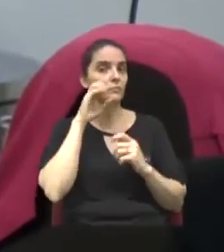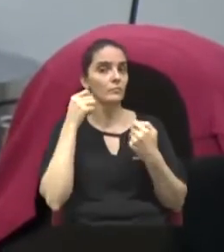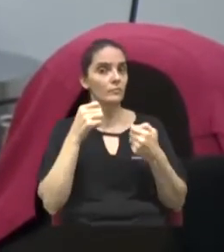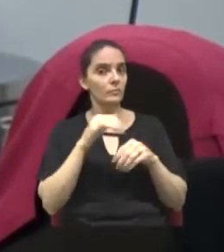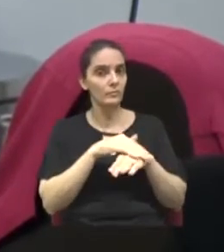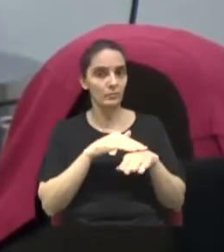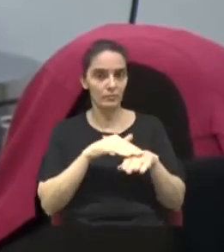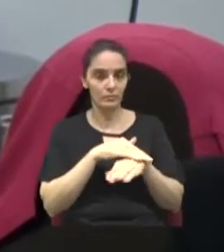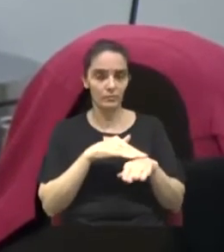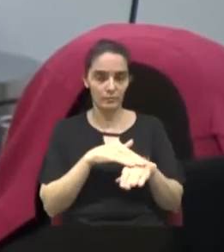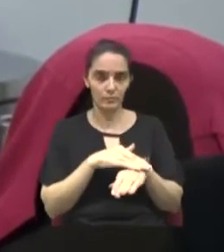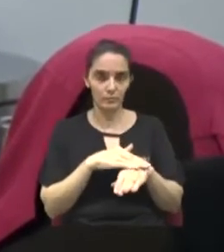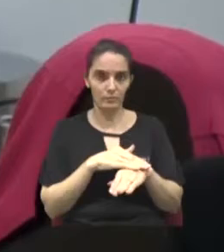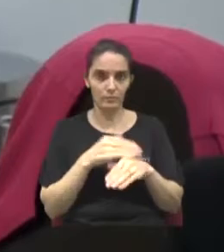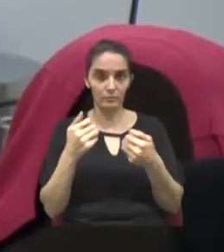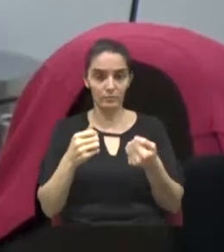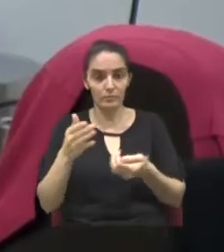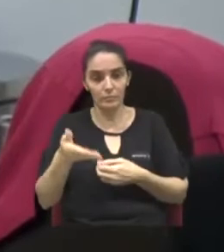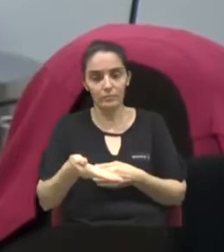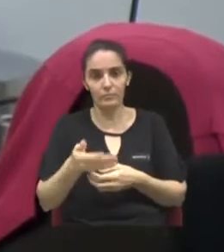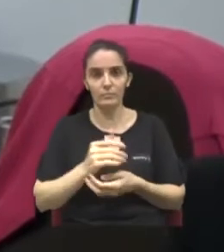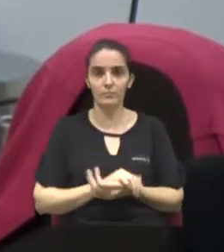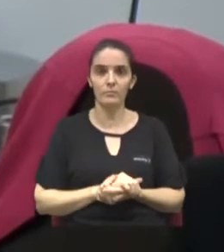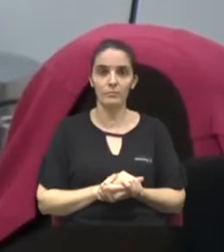com você, e tem que ser hoje.